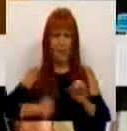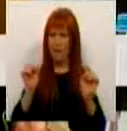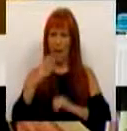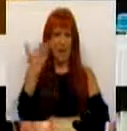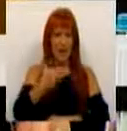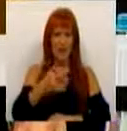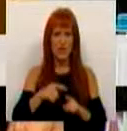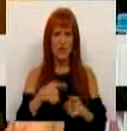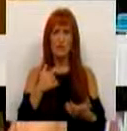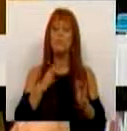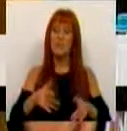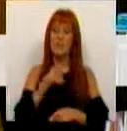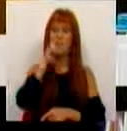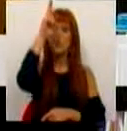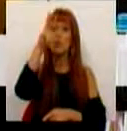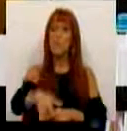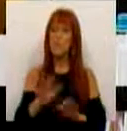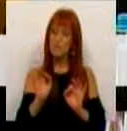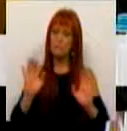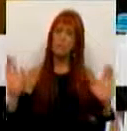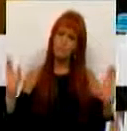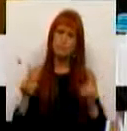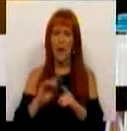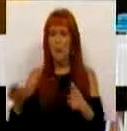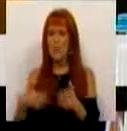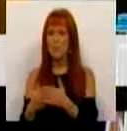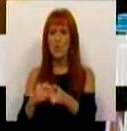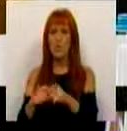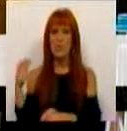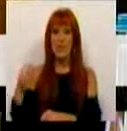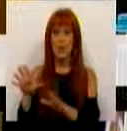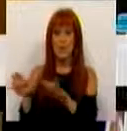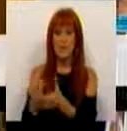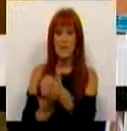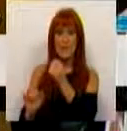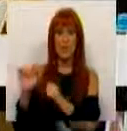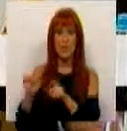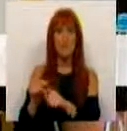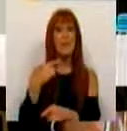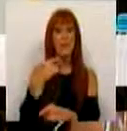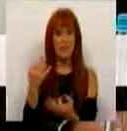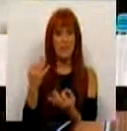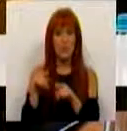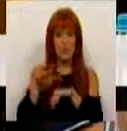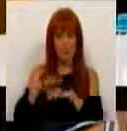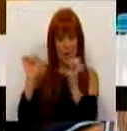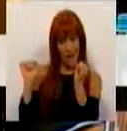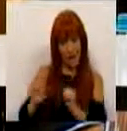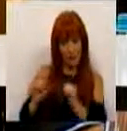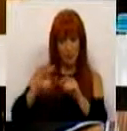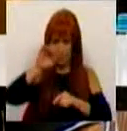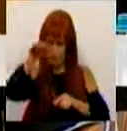dos seus direitos, não podendo deixar de responder favoravelmente à proposta do Presidente da Comissão, garantindo-se com este acordo